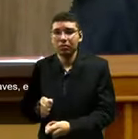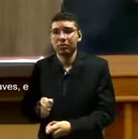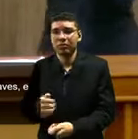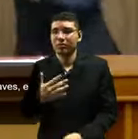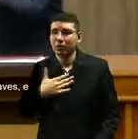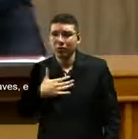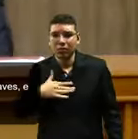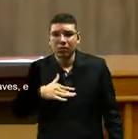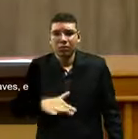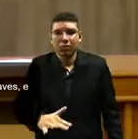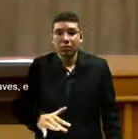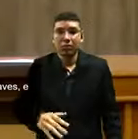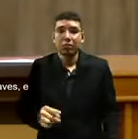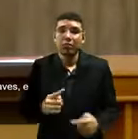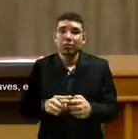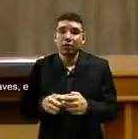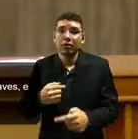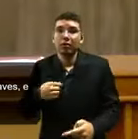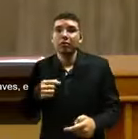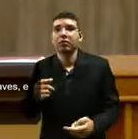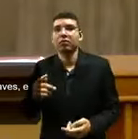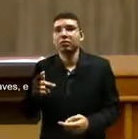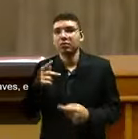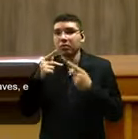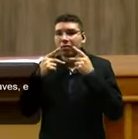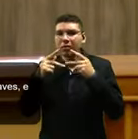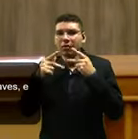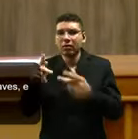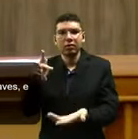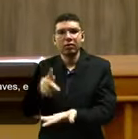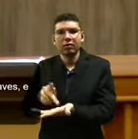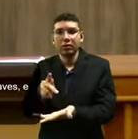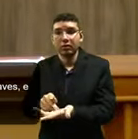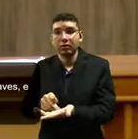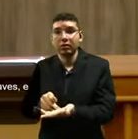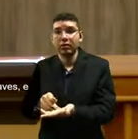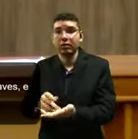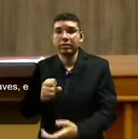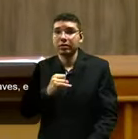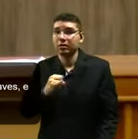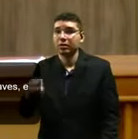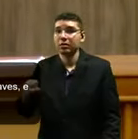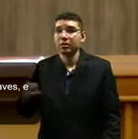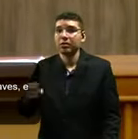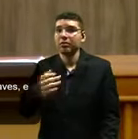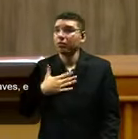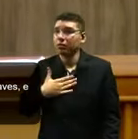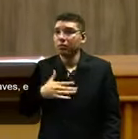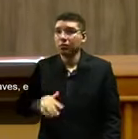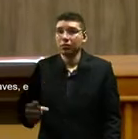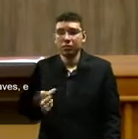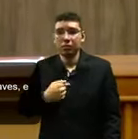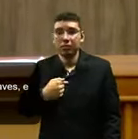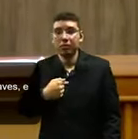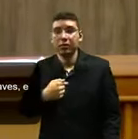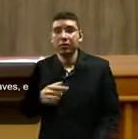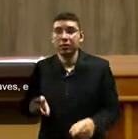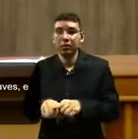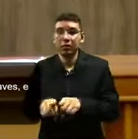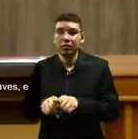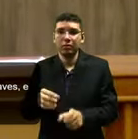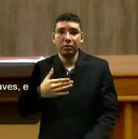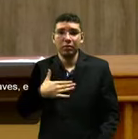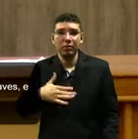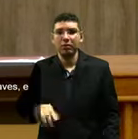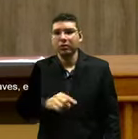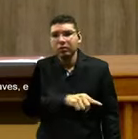e se eles me odiaram eles vão odiar vocês porque vocês não são desse mundo